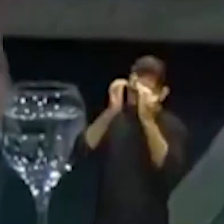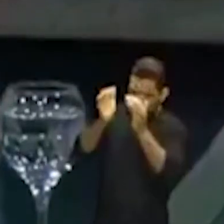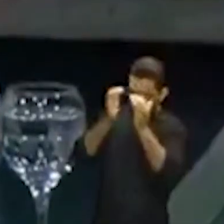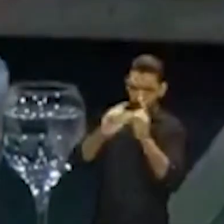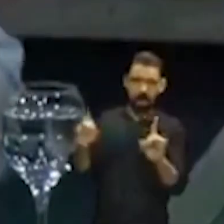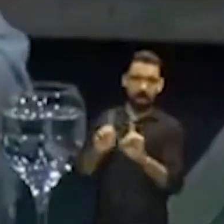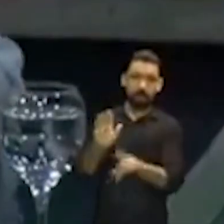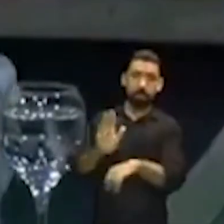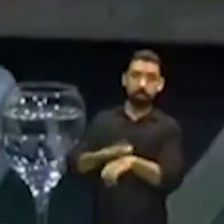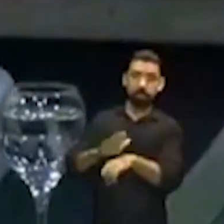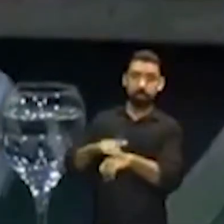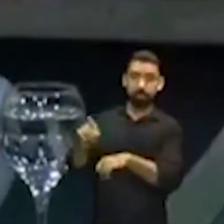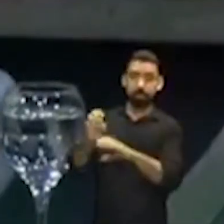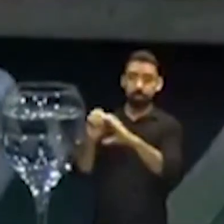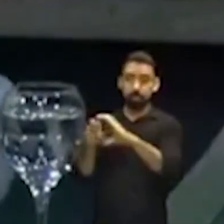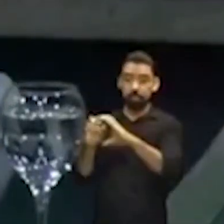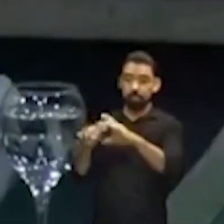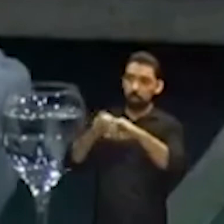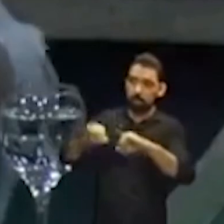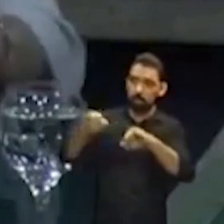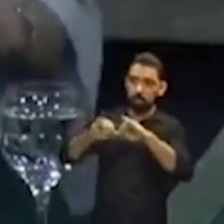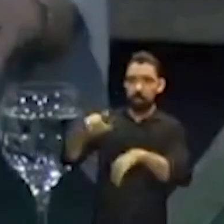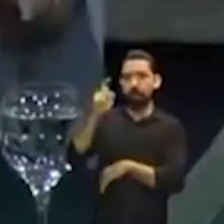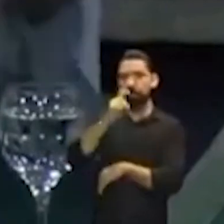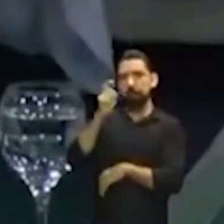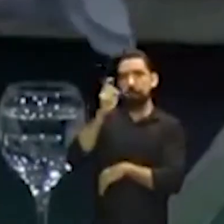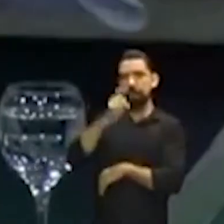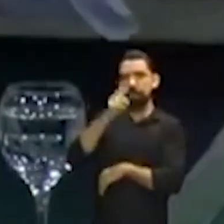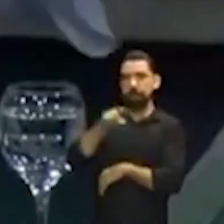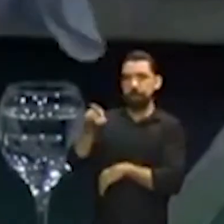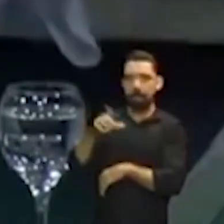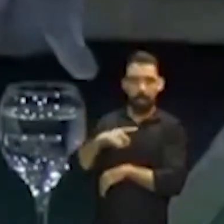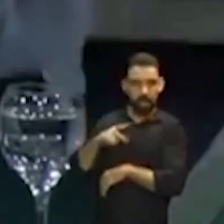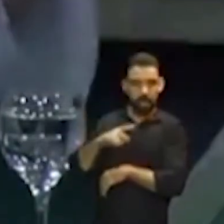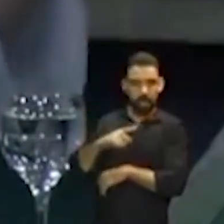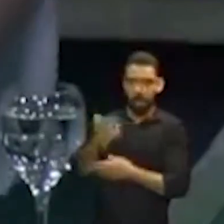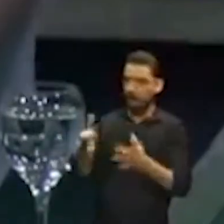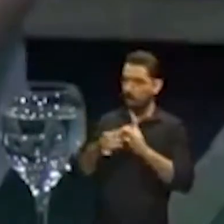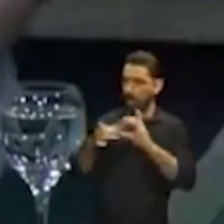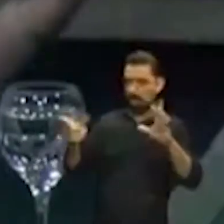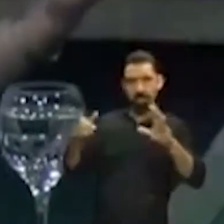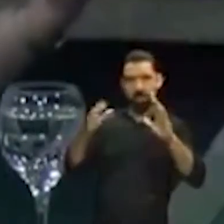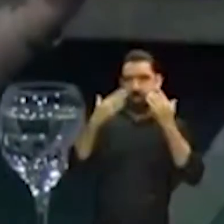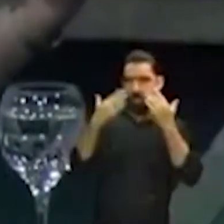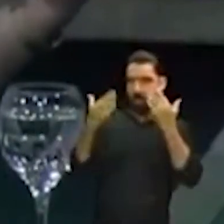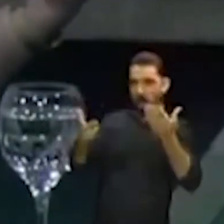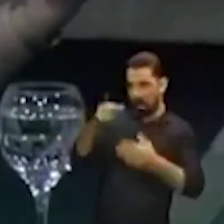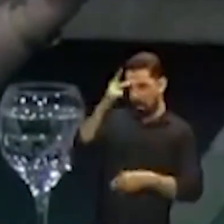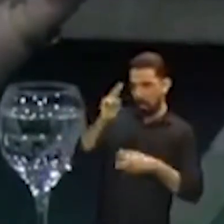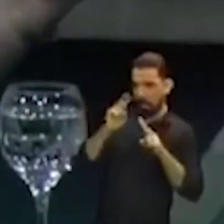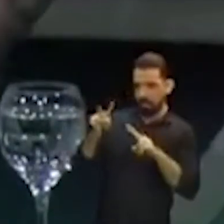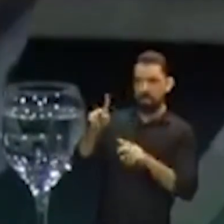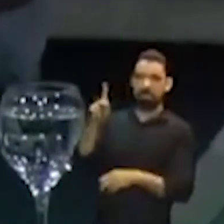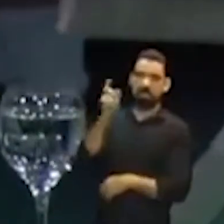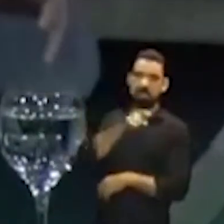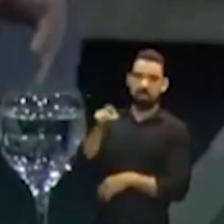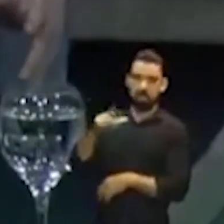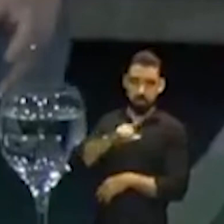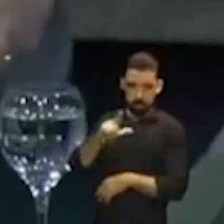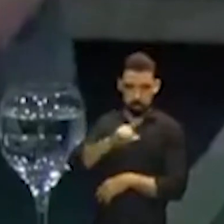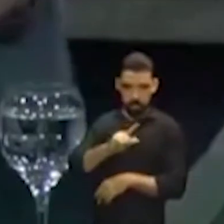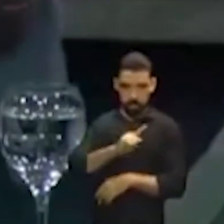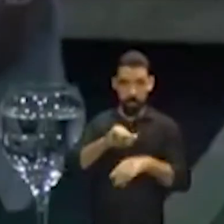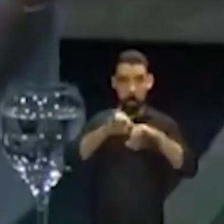as notícias que vêm sendo desmascaradas, as notícias maquiadas pela grande imprensa, delegado Cavalcante.